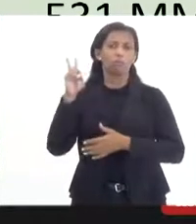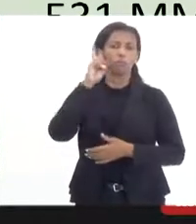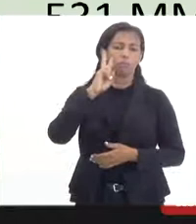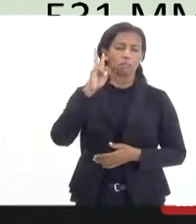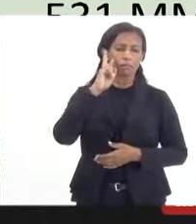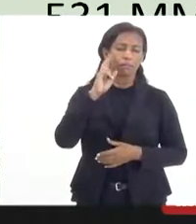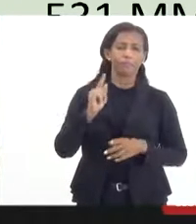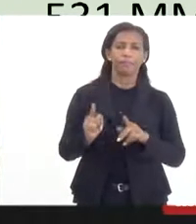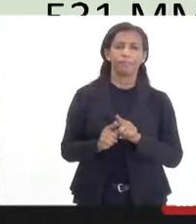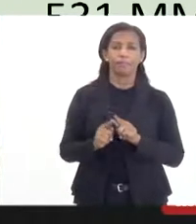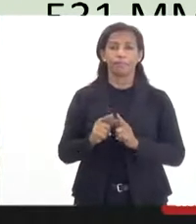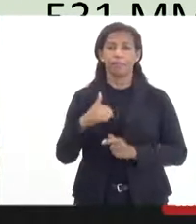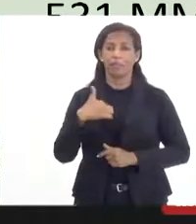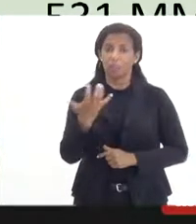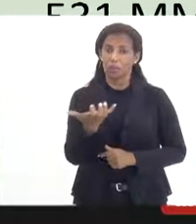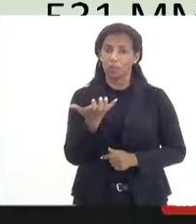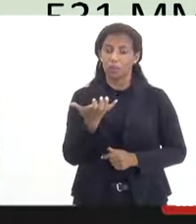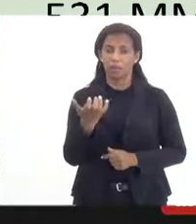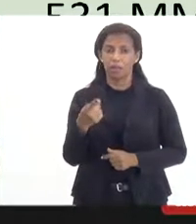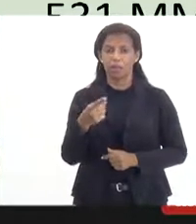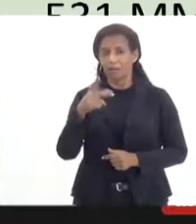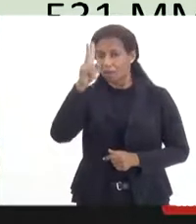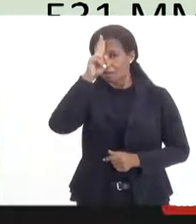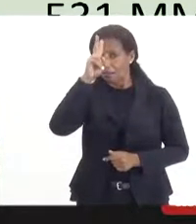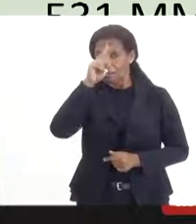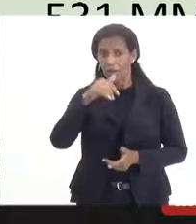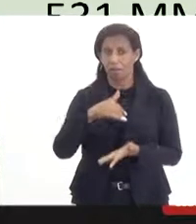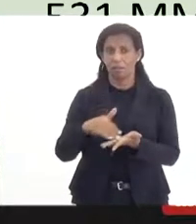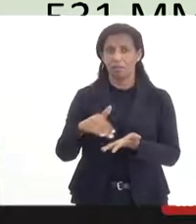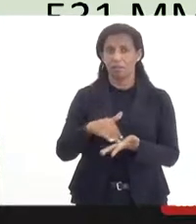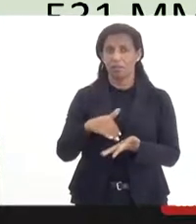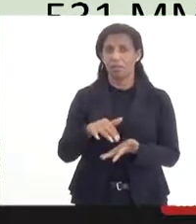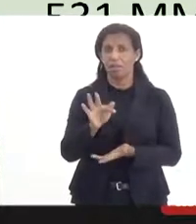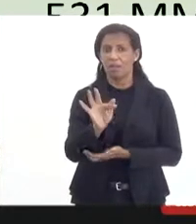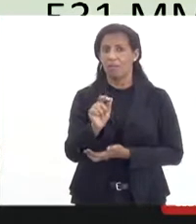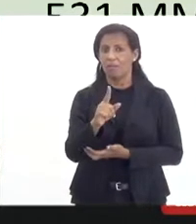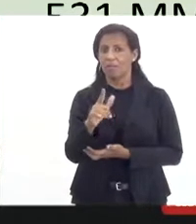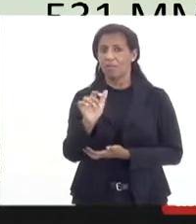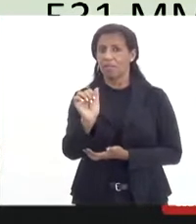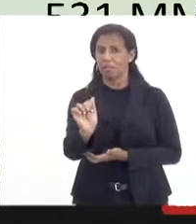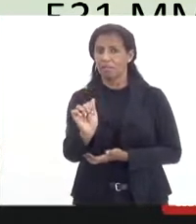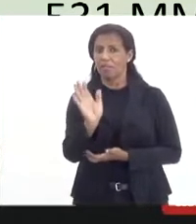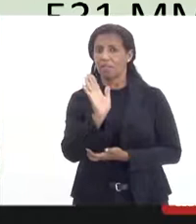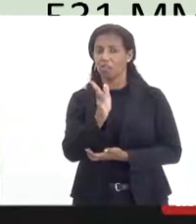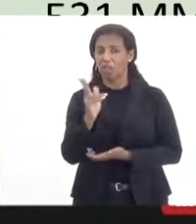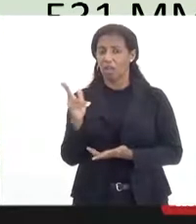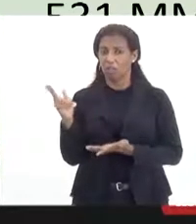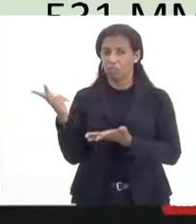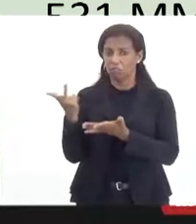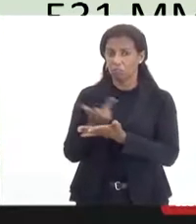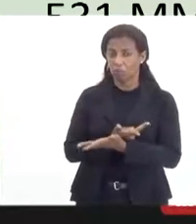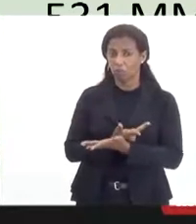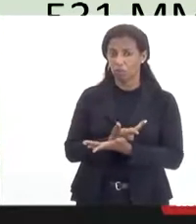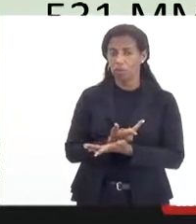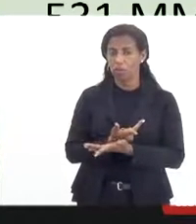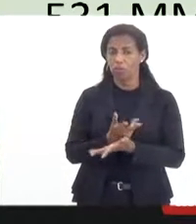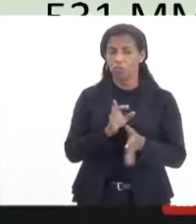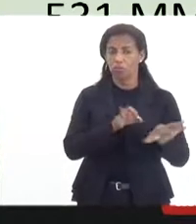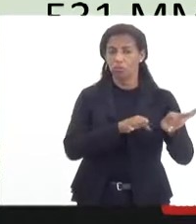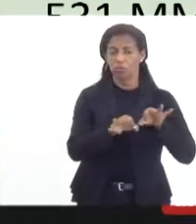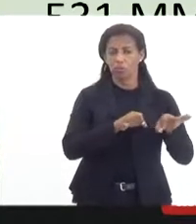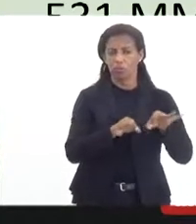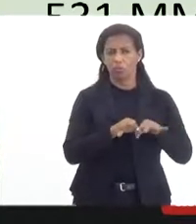e eu quero aqui até trazer a memória da Secretaria de Fazenda, recolhimentos realizados de forma espontânea no ano